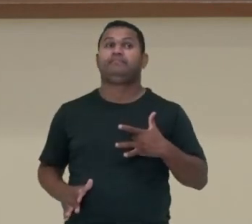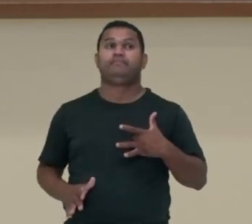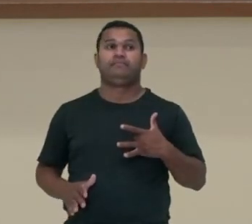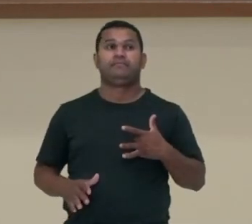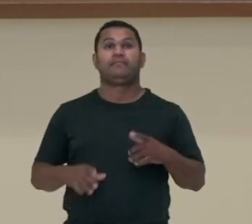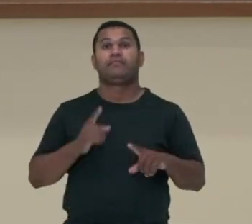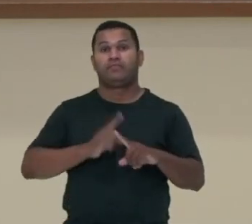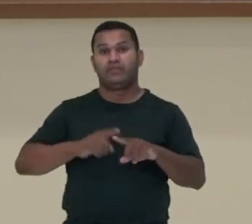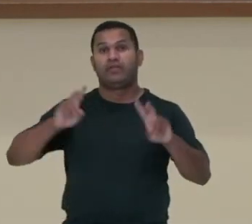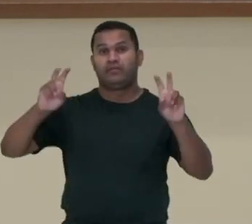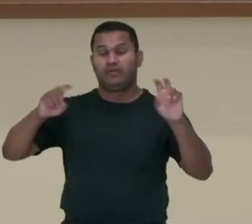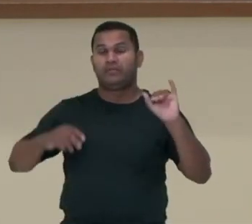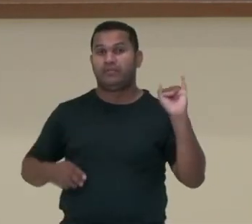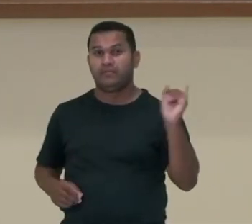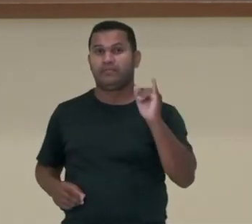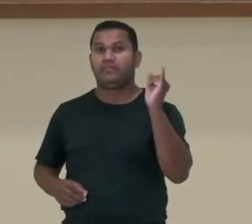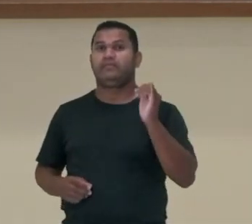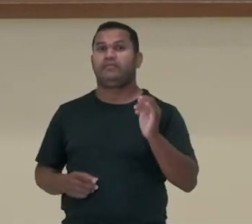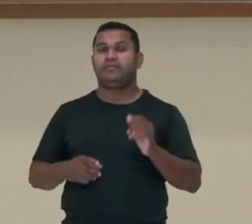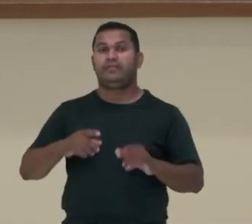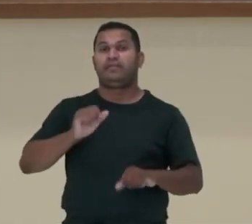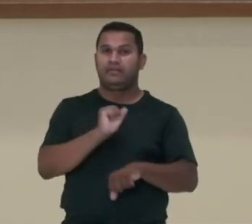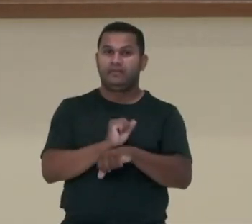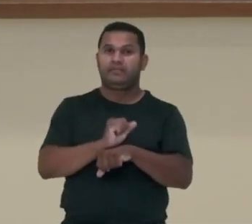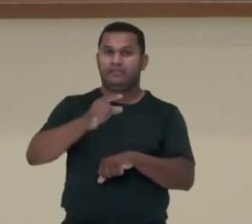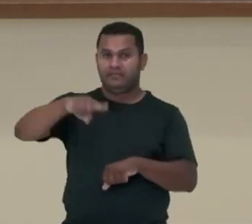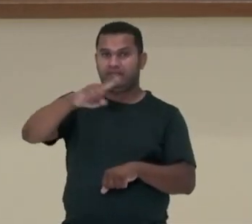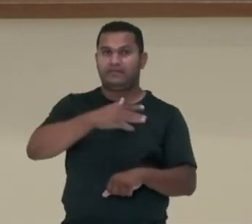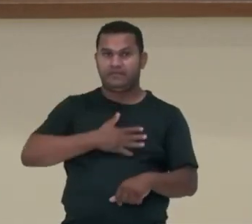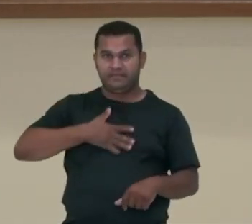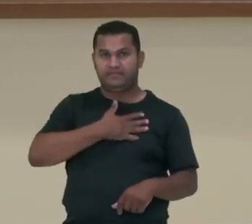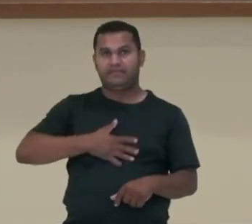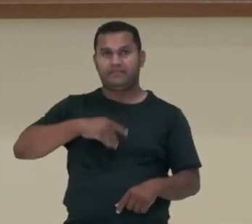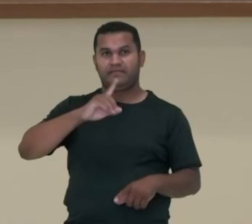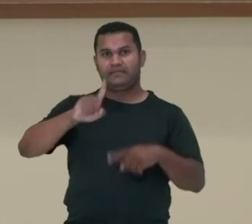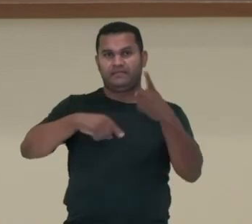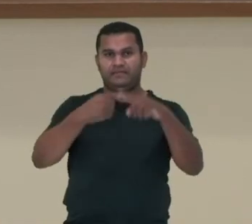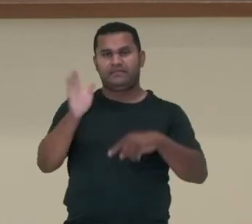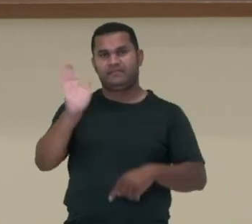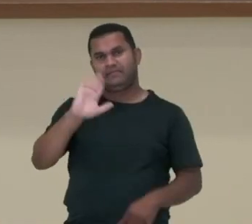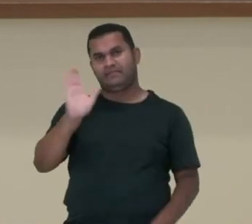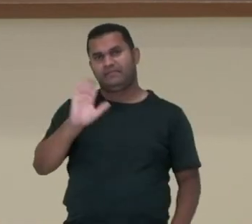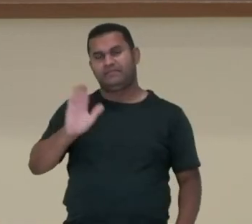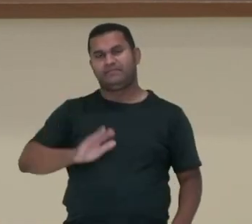Pessoal, espero que vocês tenham gostado e até uma próxima aula aí. Valeu, até mais!